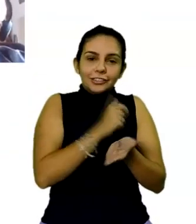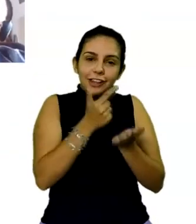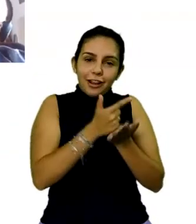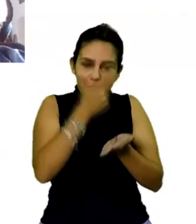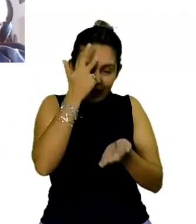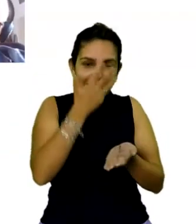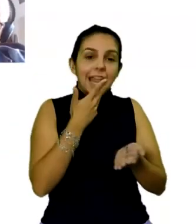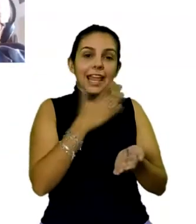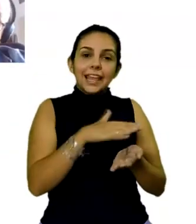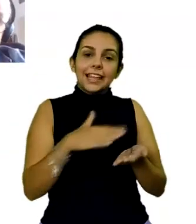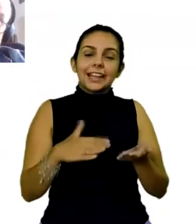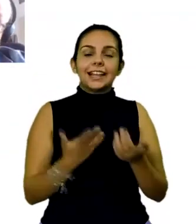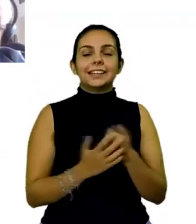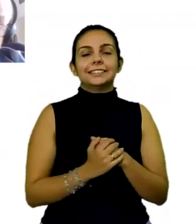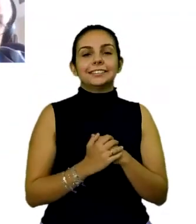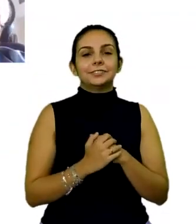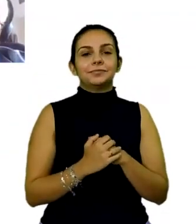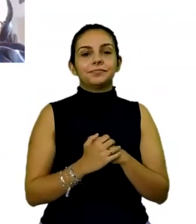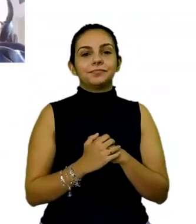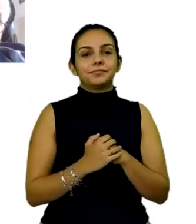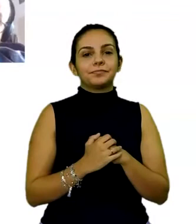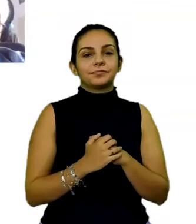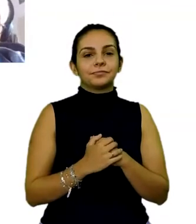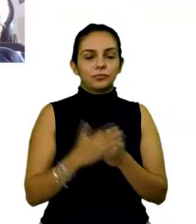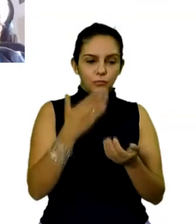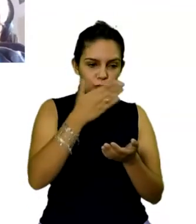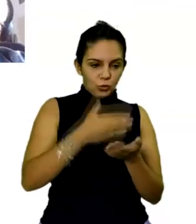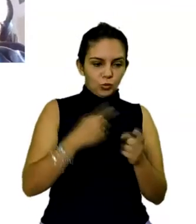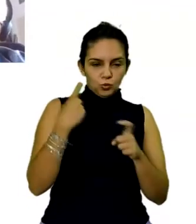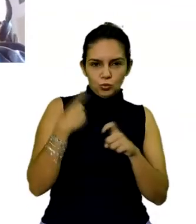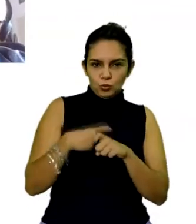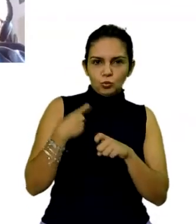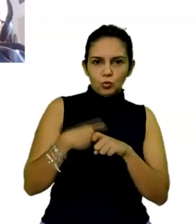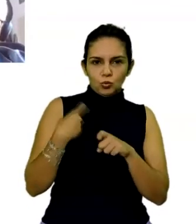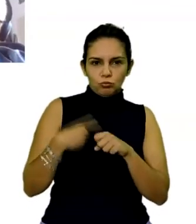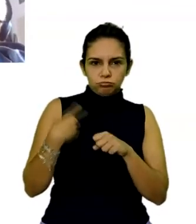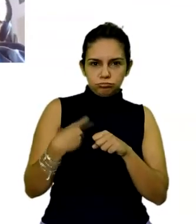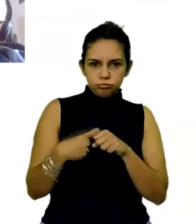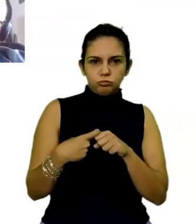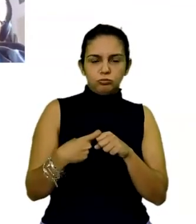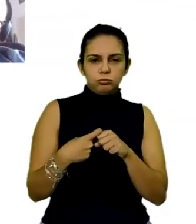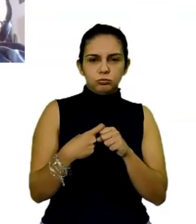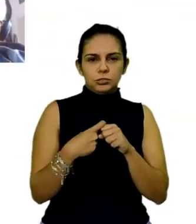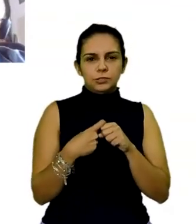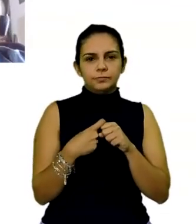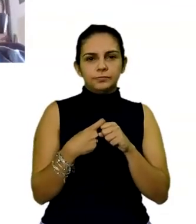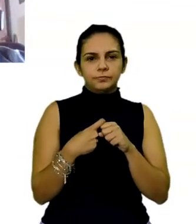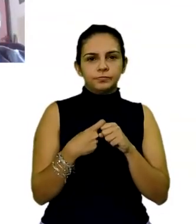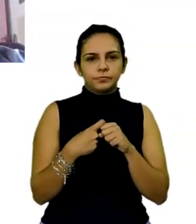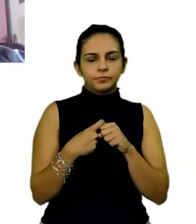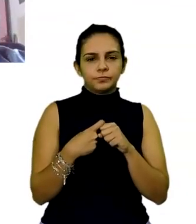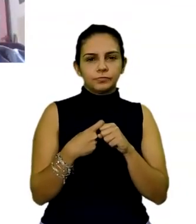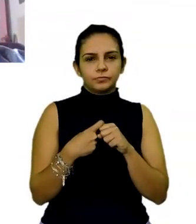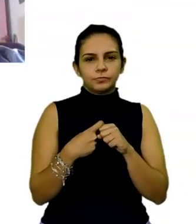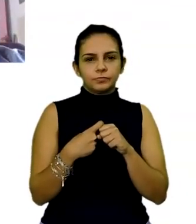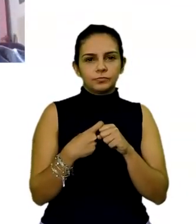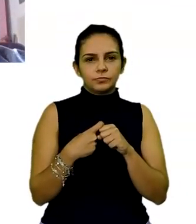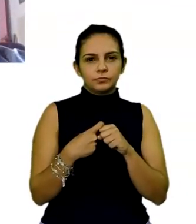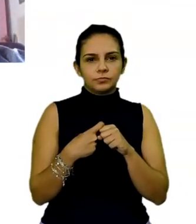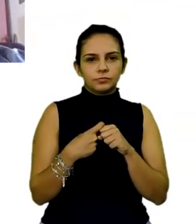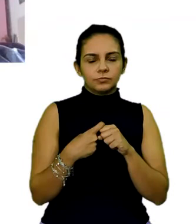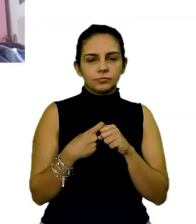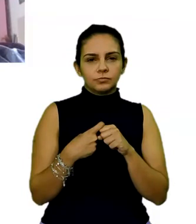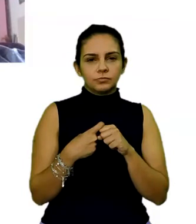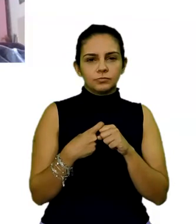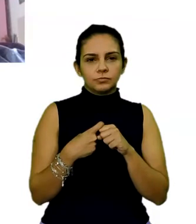bastante grandes, em capa dura e tal, inclusive são feitos, são